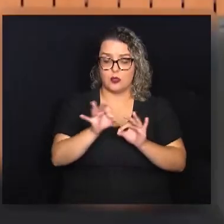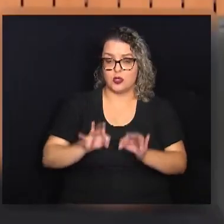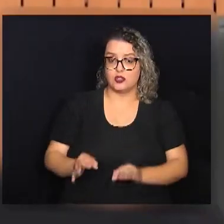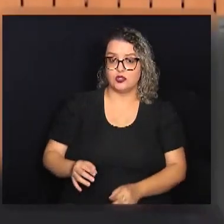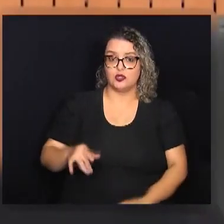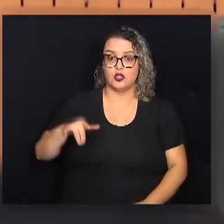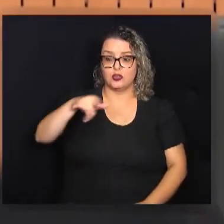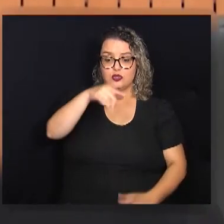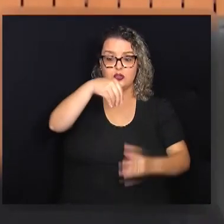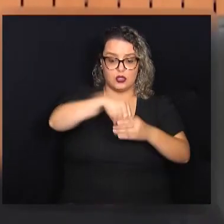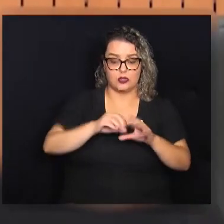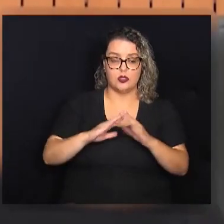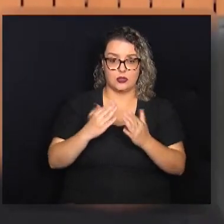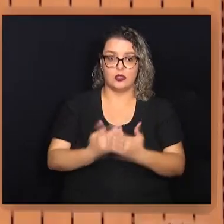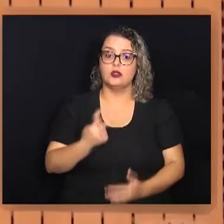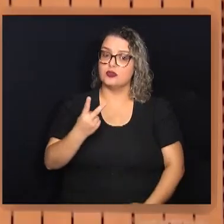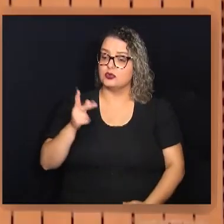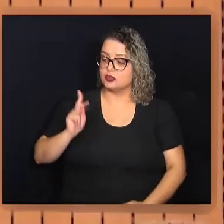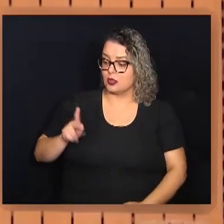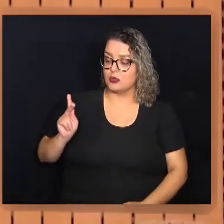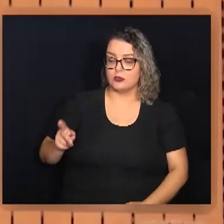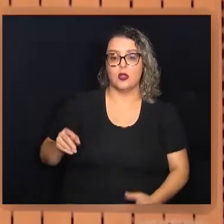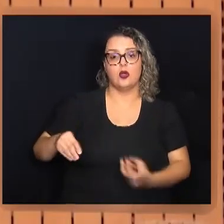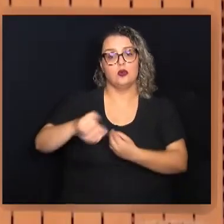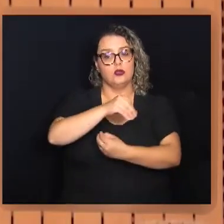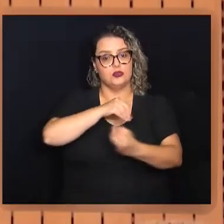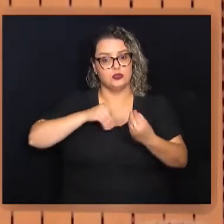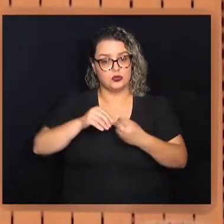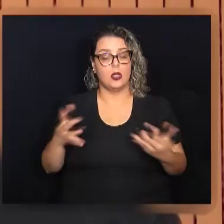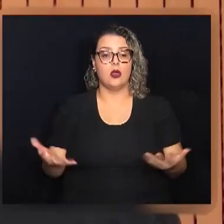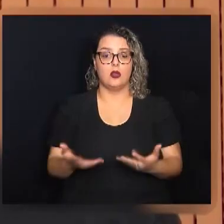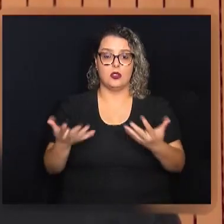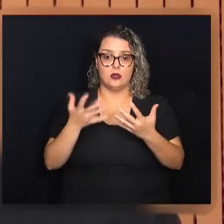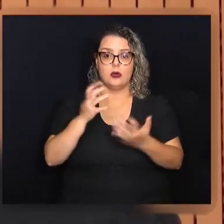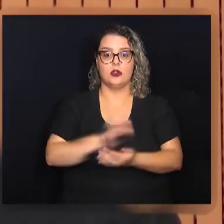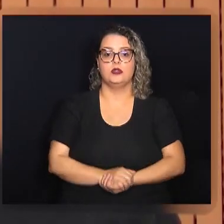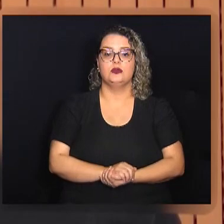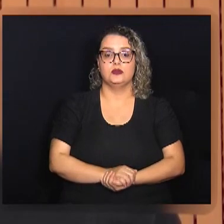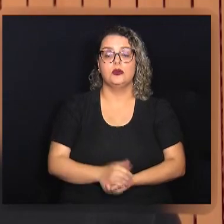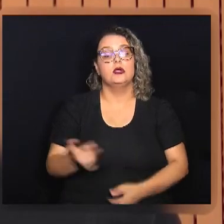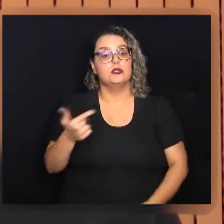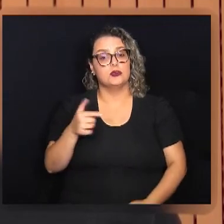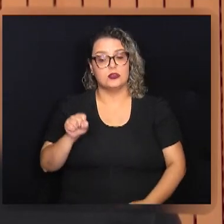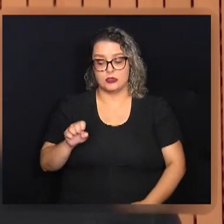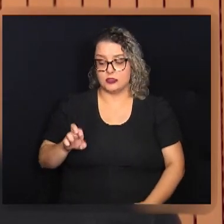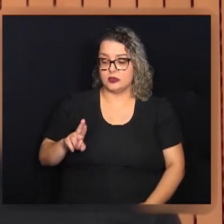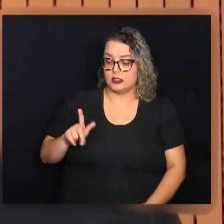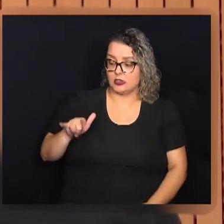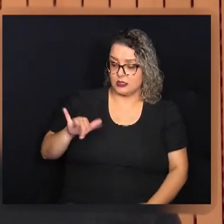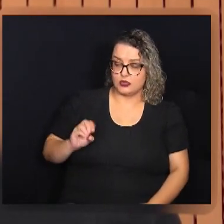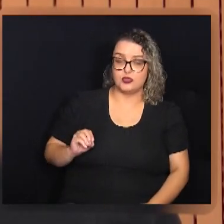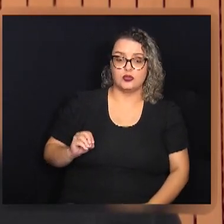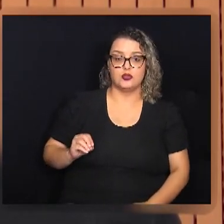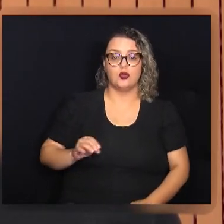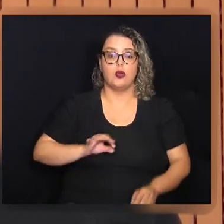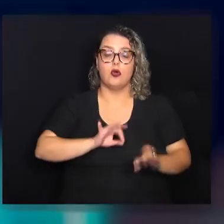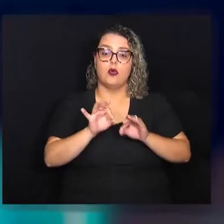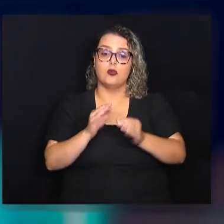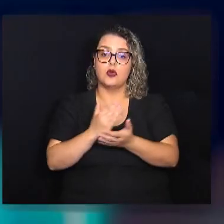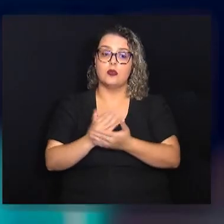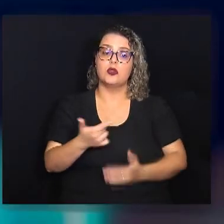cada ano. Desde 2017, o que era apenas uma brincadeira virou profissão com a primeira